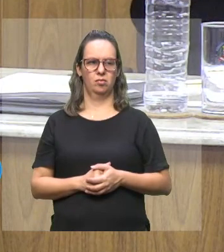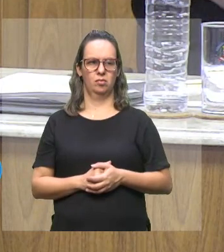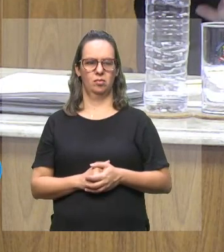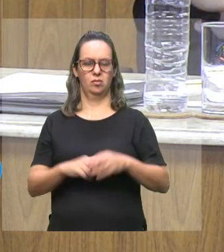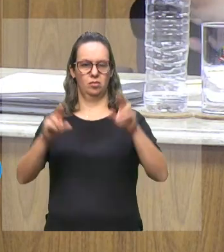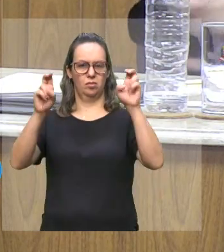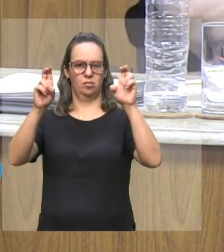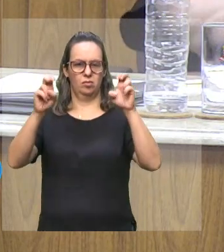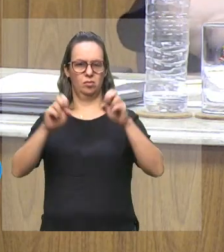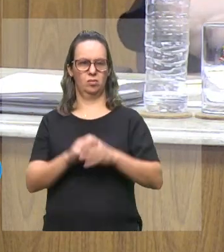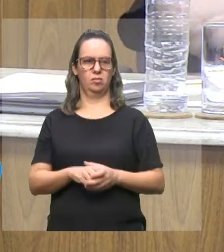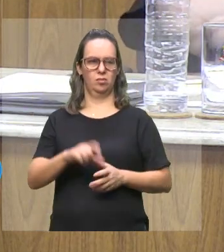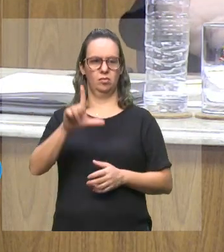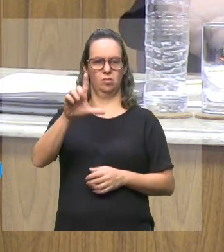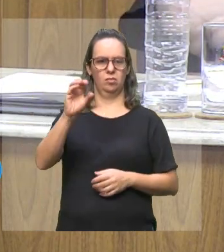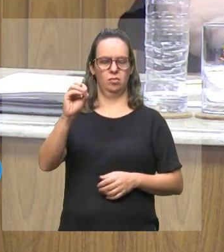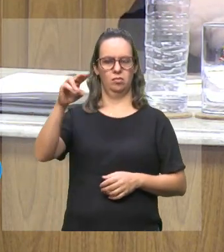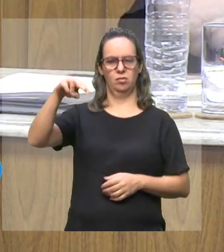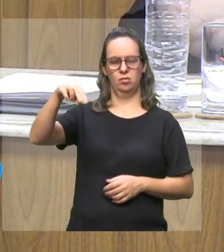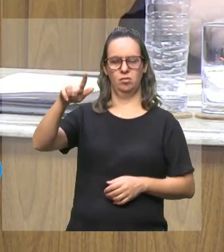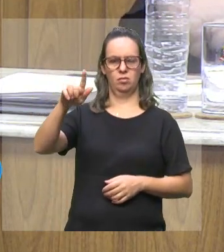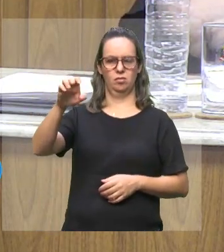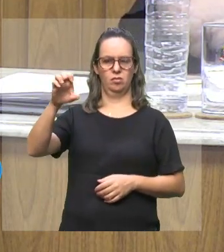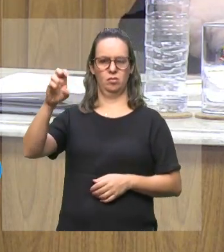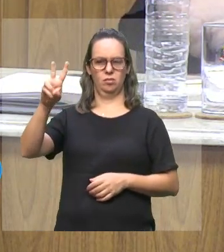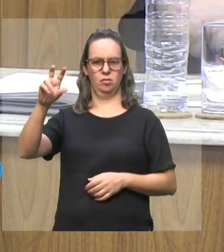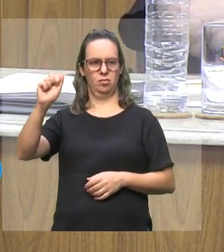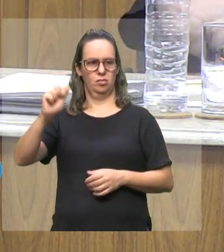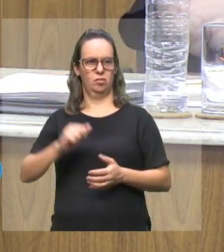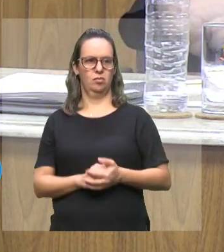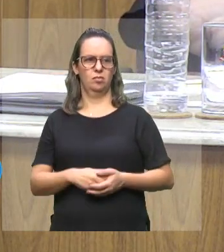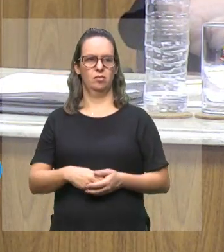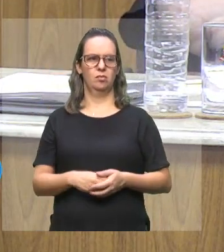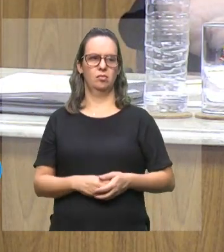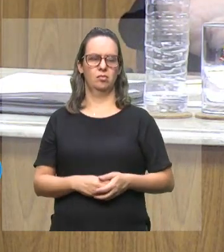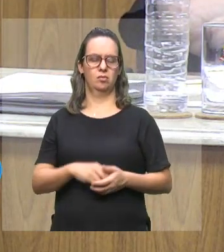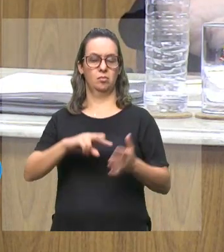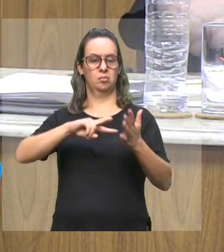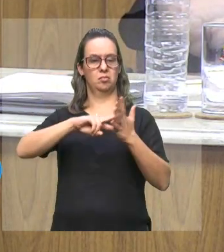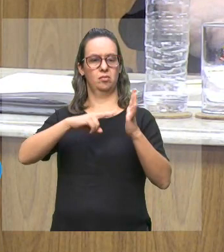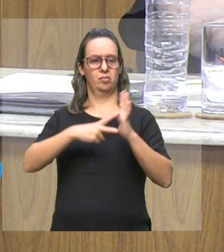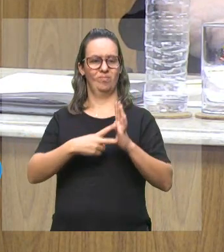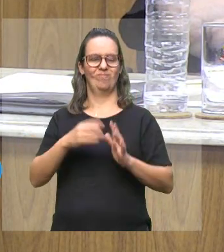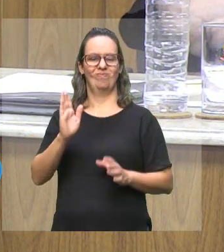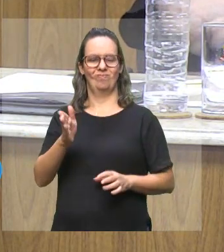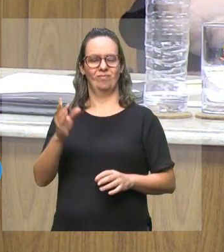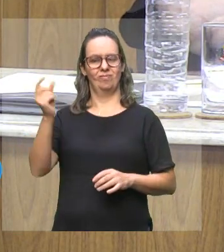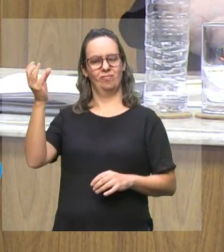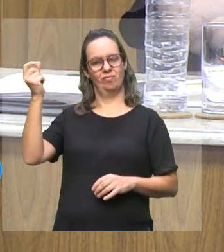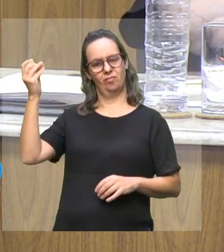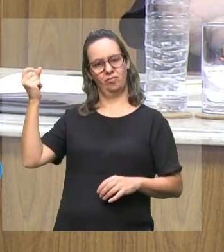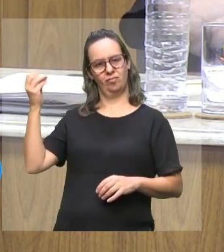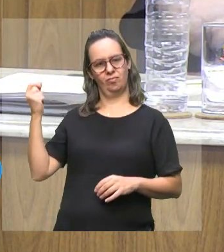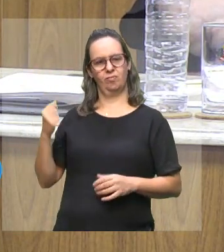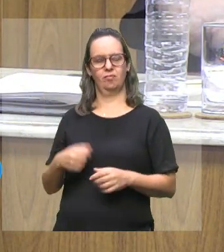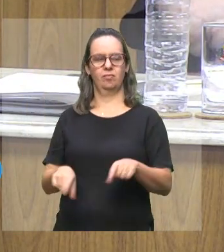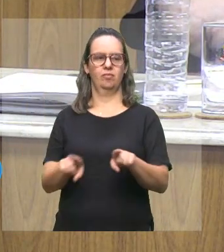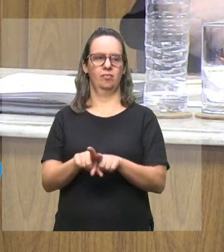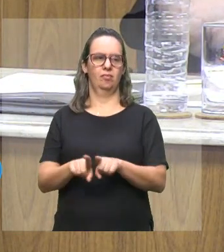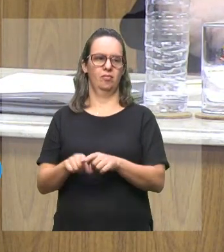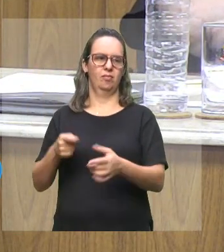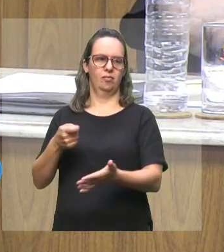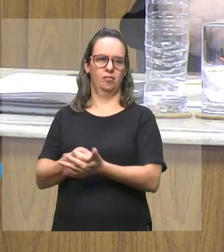quer dizer, já de longa data, o Tribunal de Contas vem assim decidindo e nós temos que